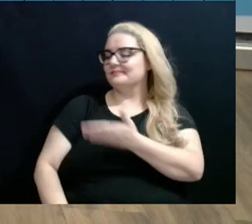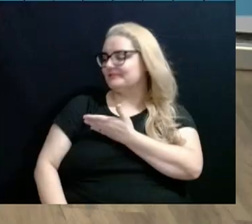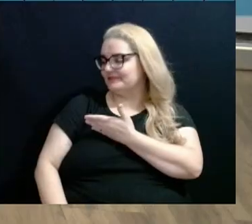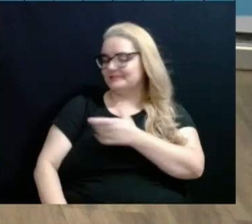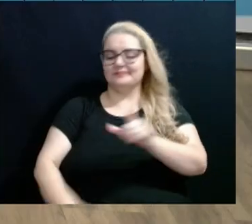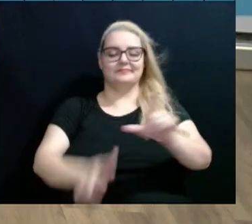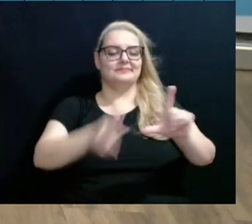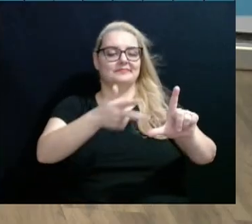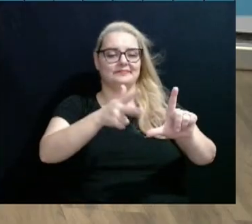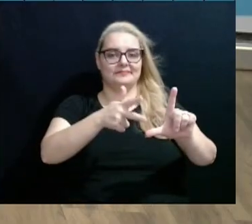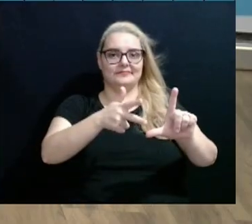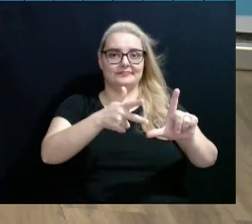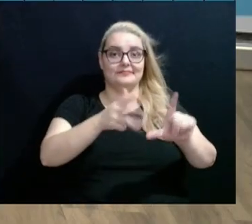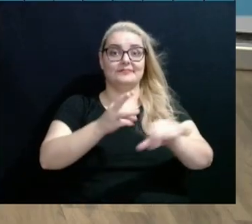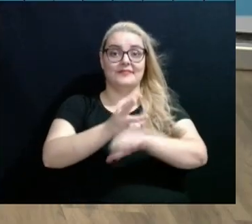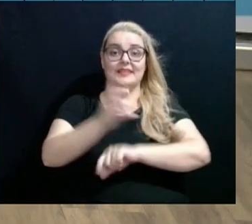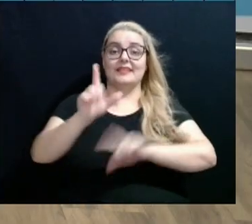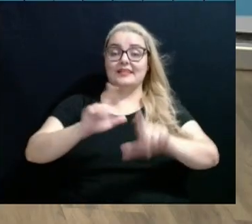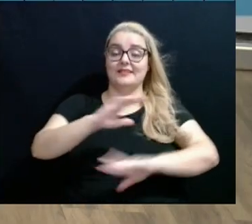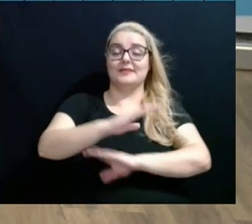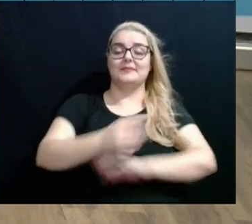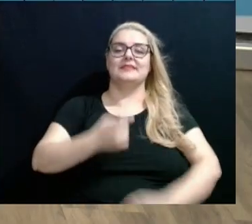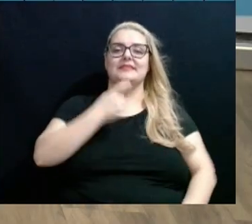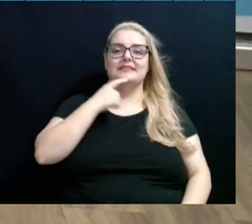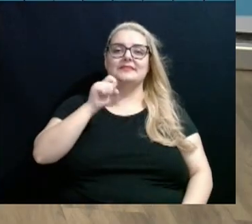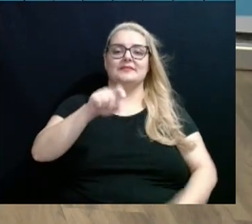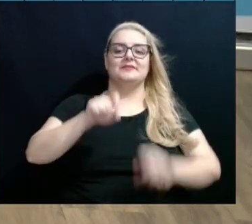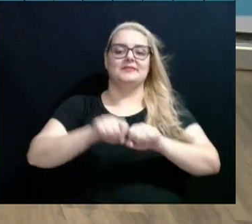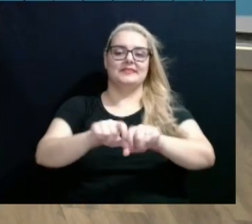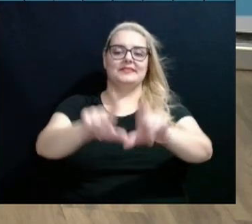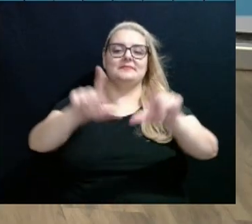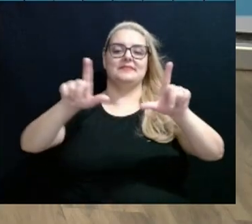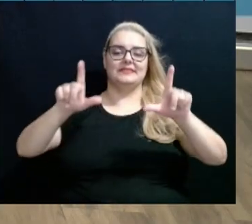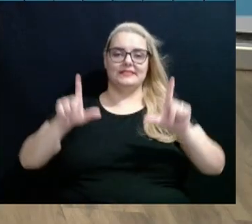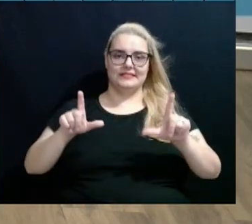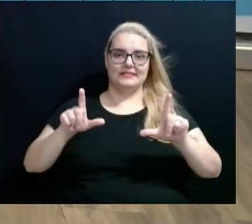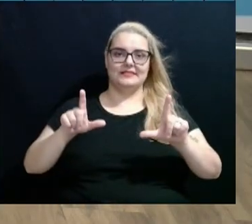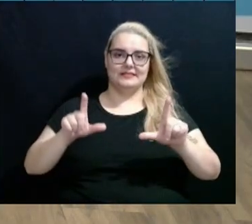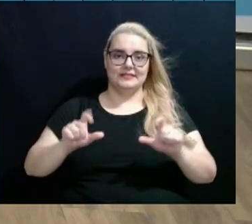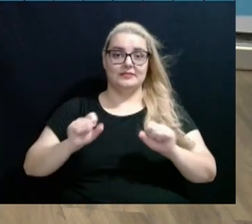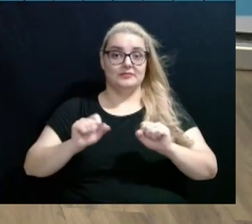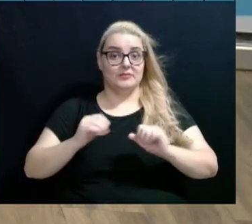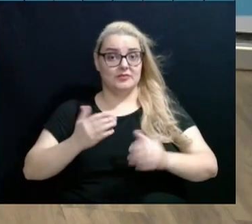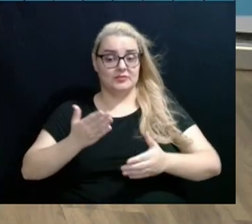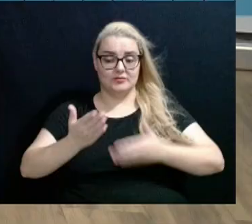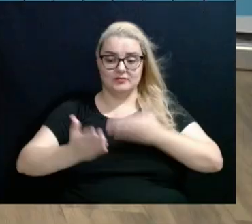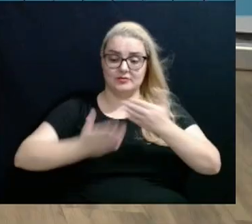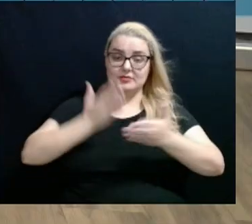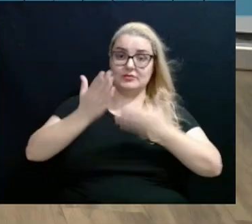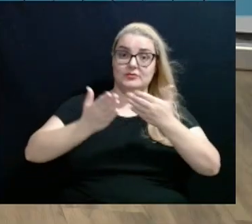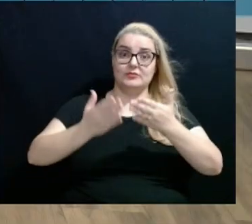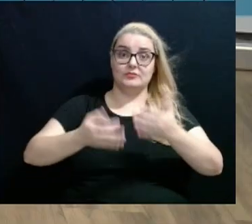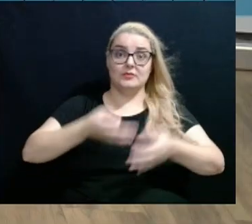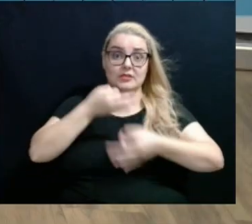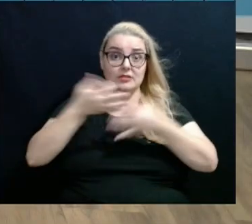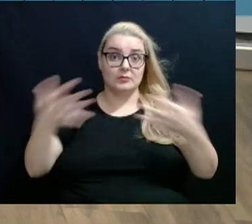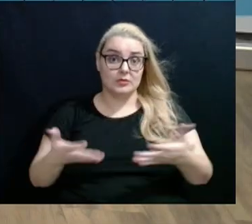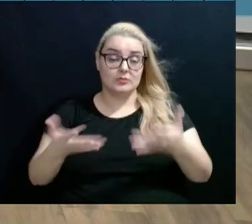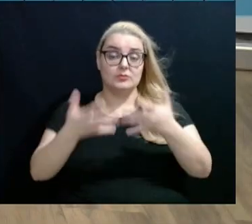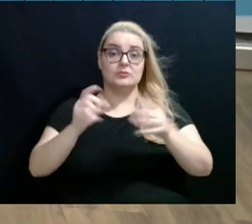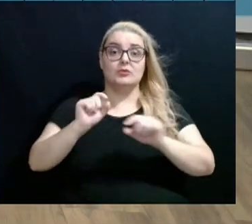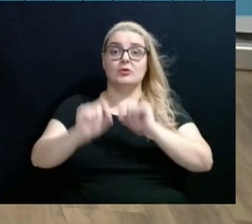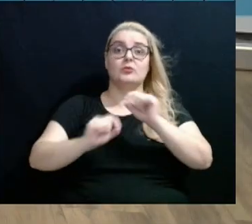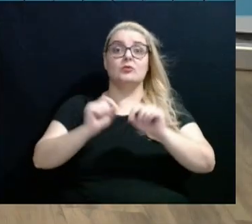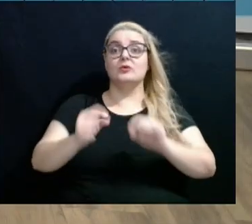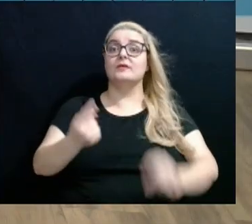mensagem na sua tela, o WhatsApp da TV Câmara Campinas, você aperta e pode mandar o seu elogio, uma crítica construtiva,